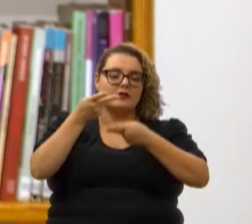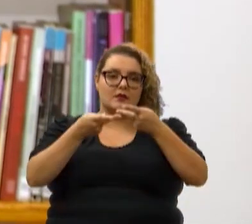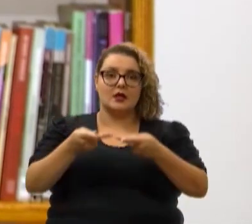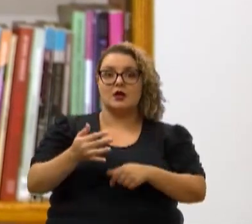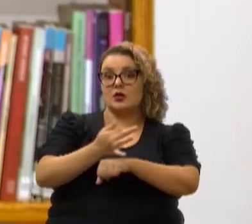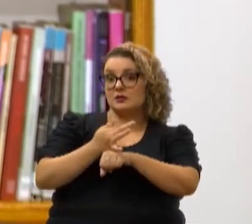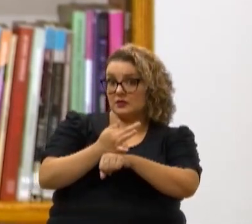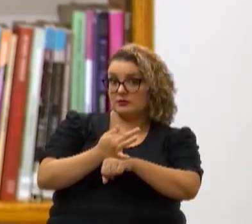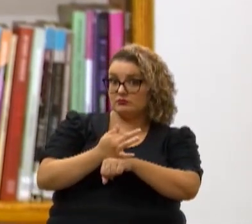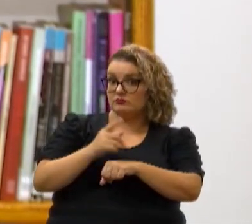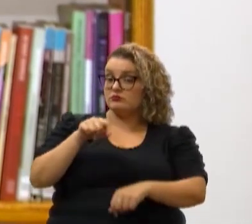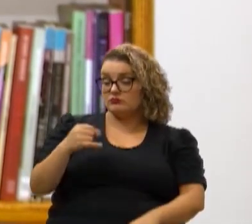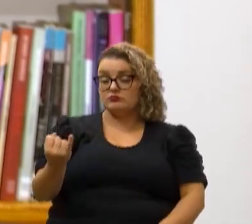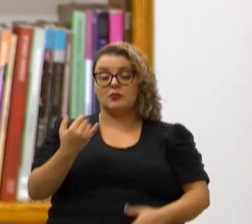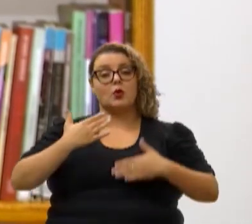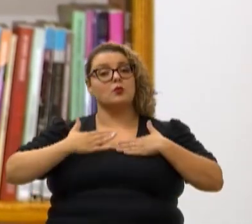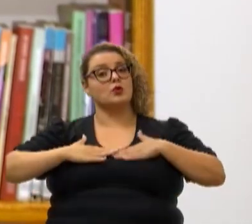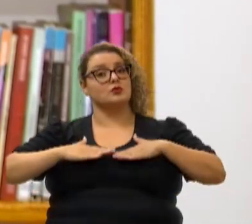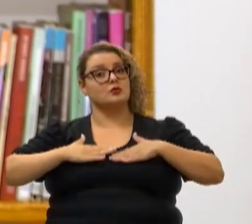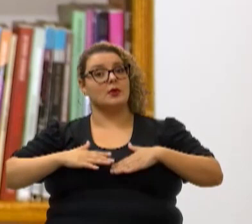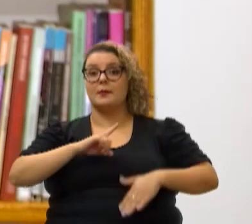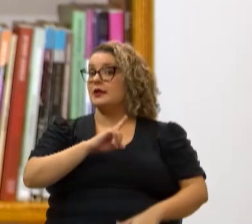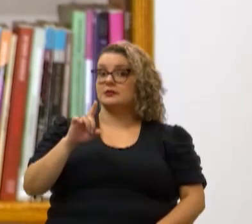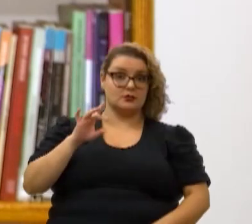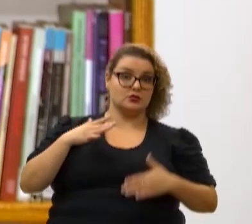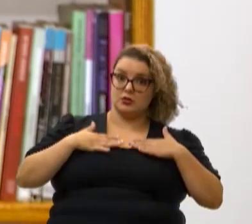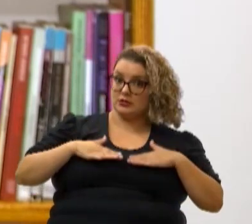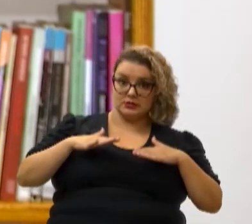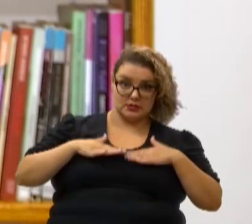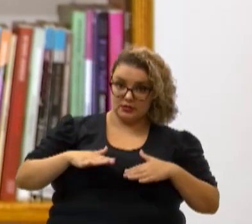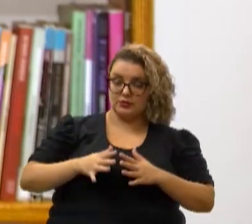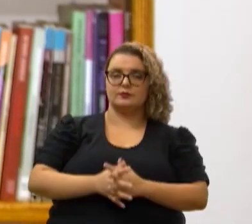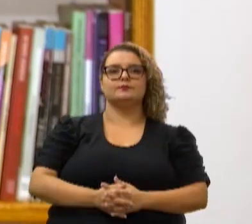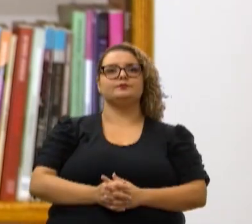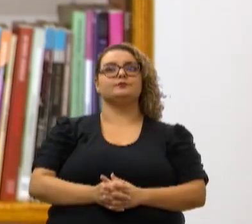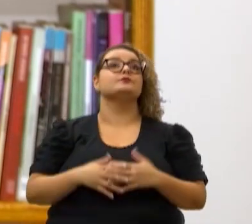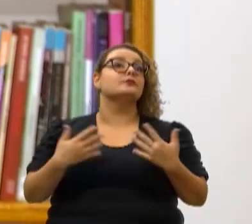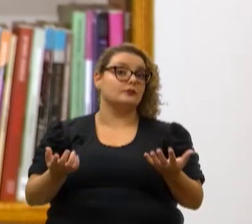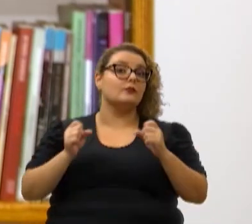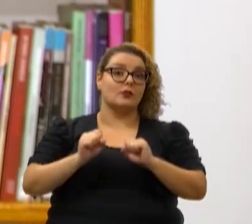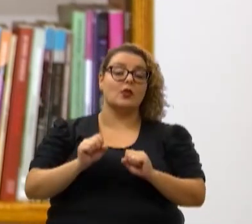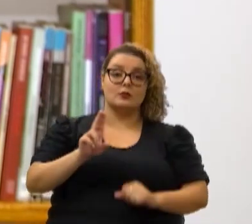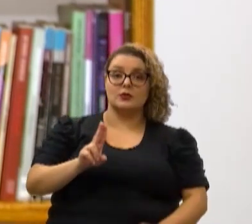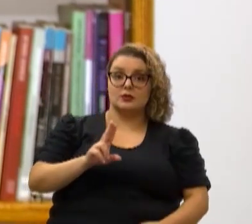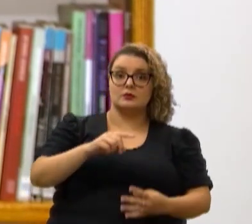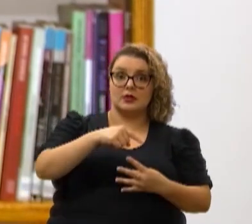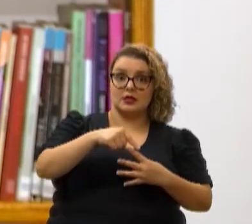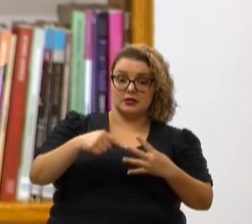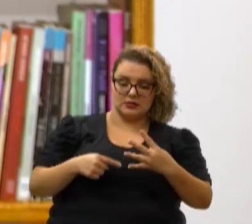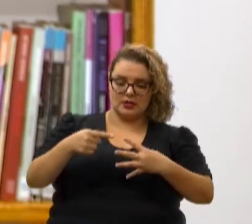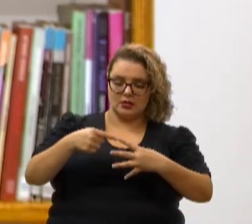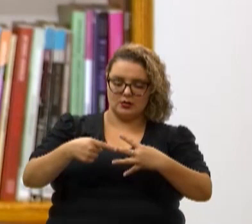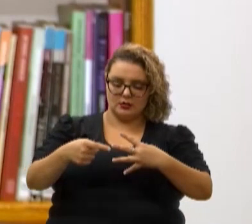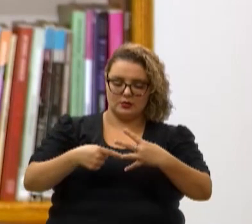que as férias é um momento essencialmente de descanso, mas não apenas de descanso. Então, podemos utilizar essas 4